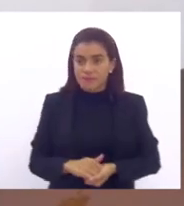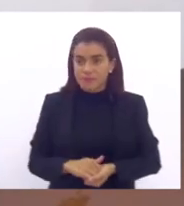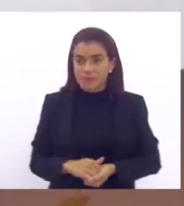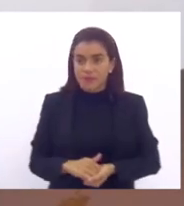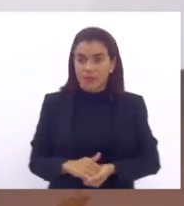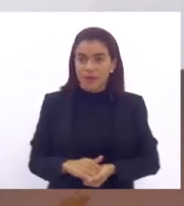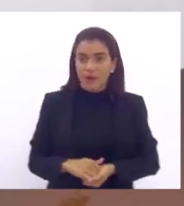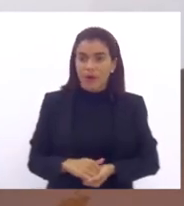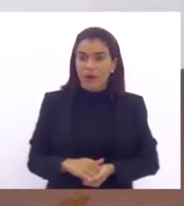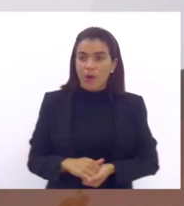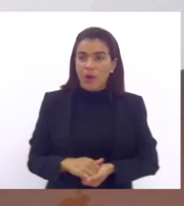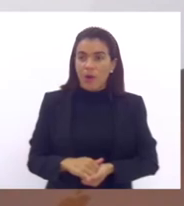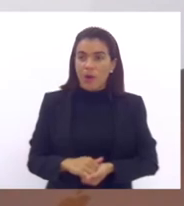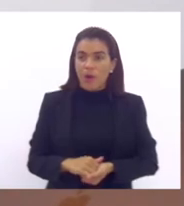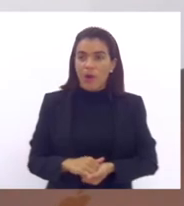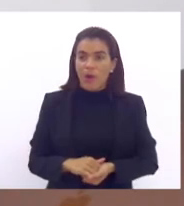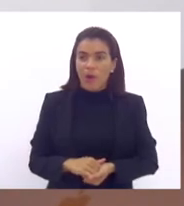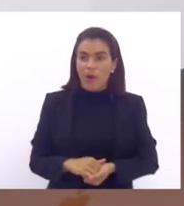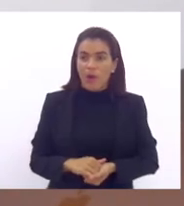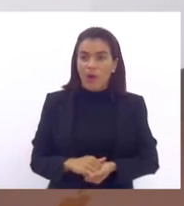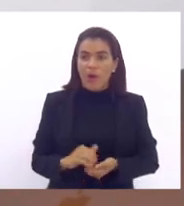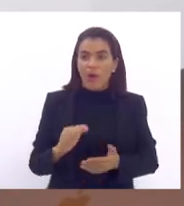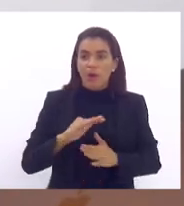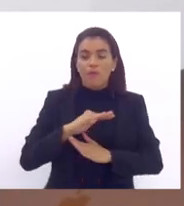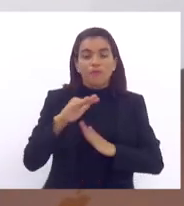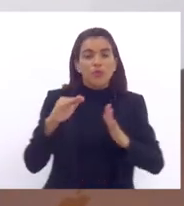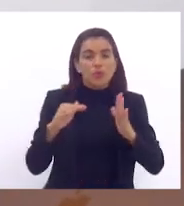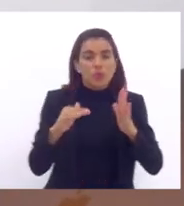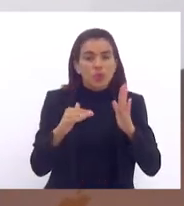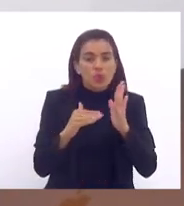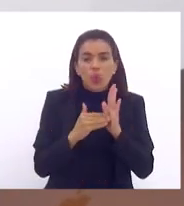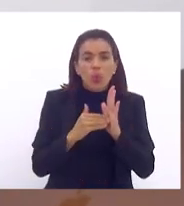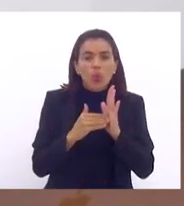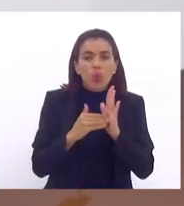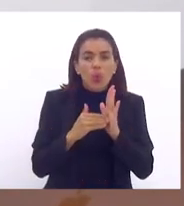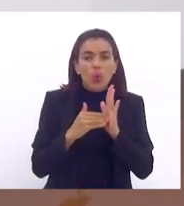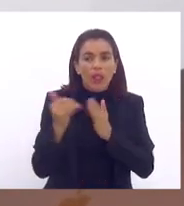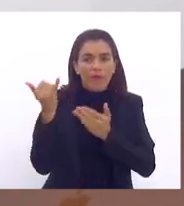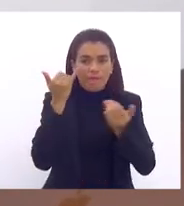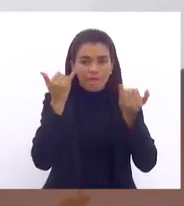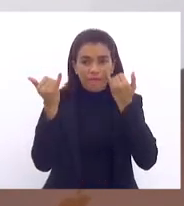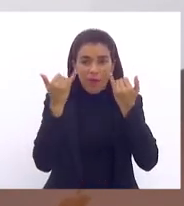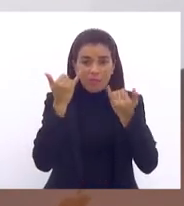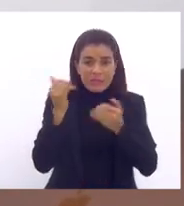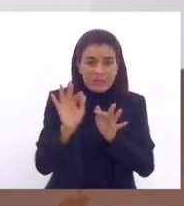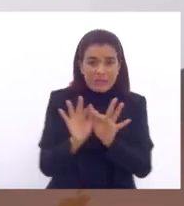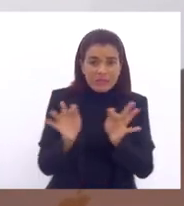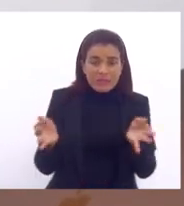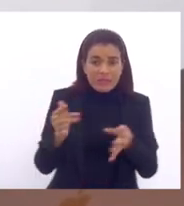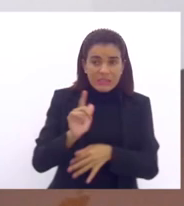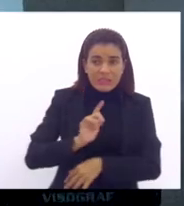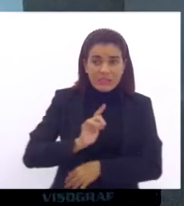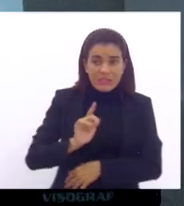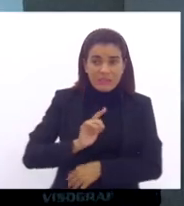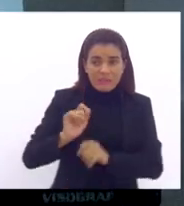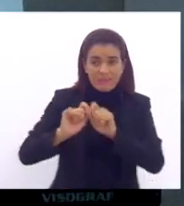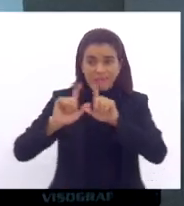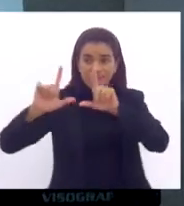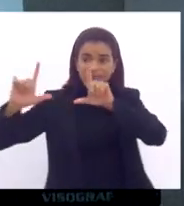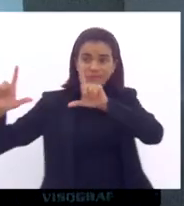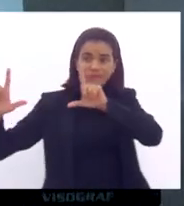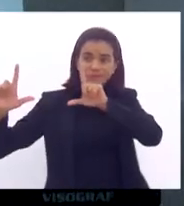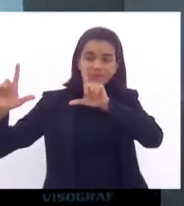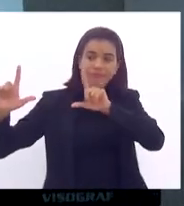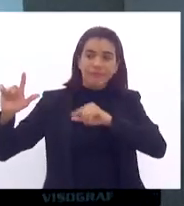providência toda toda toda a fundamentação que consta não sei se dá para ver dessa dessa apresentação que tá Projetada aí